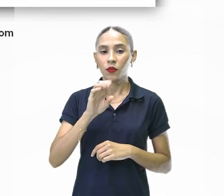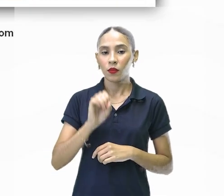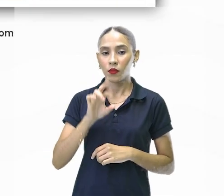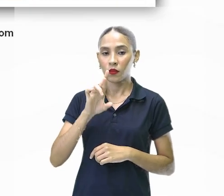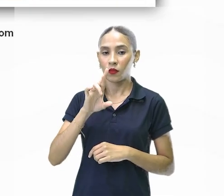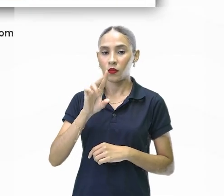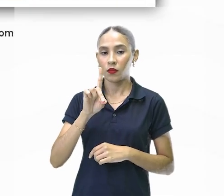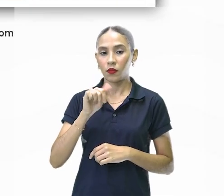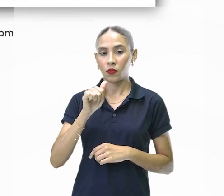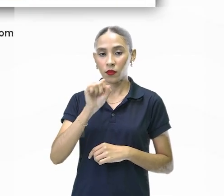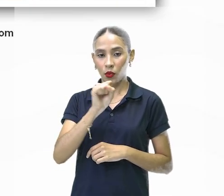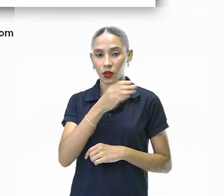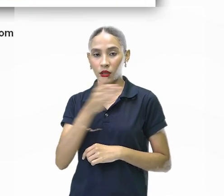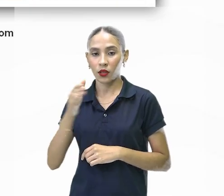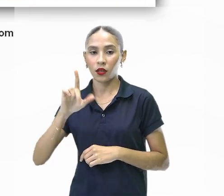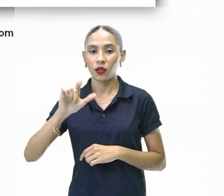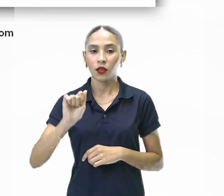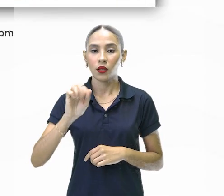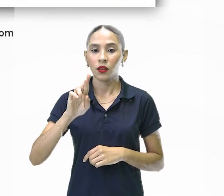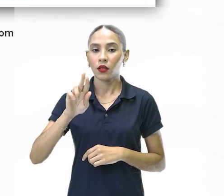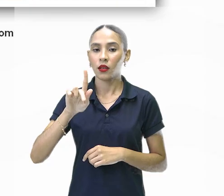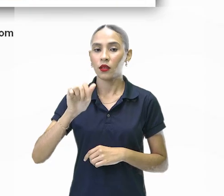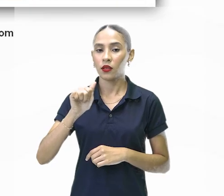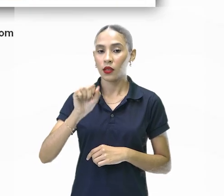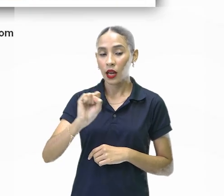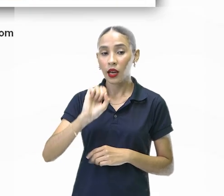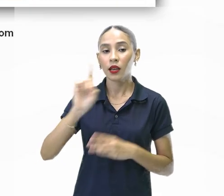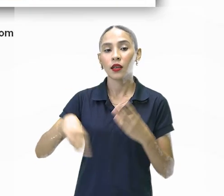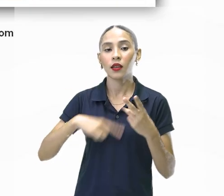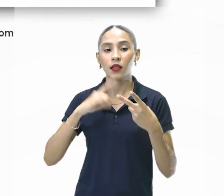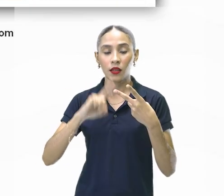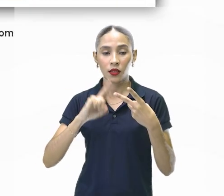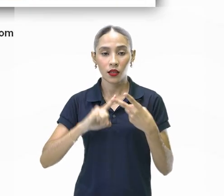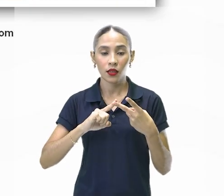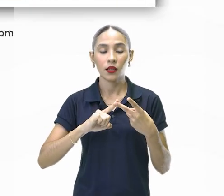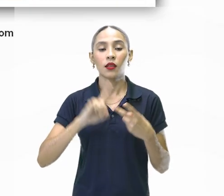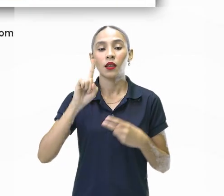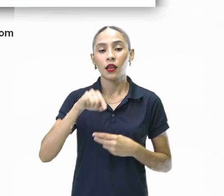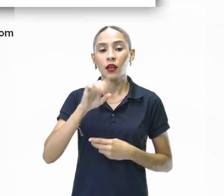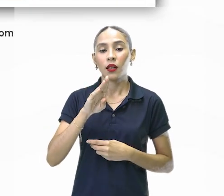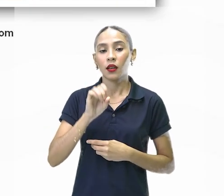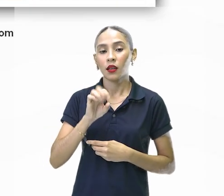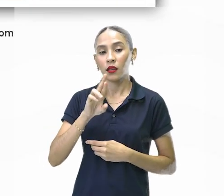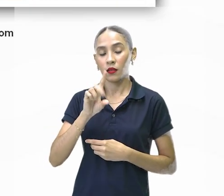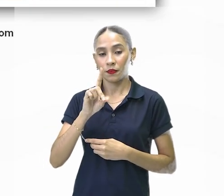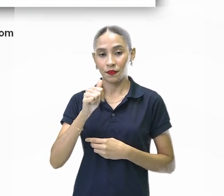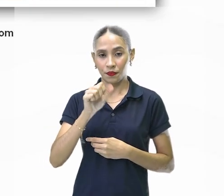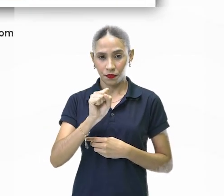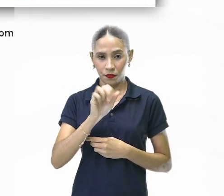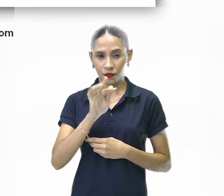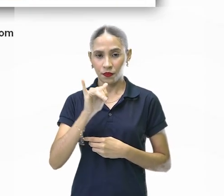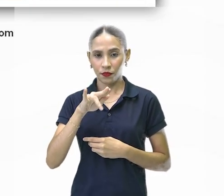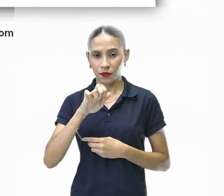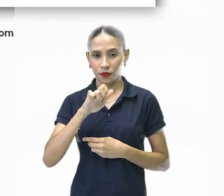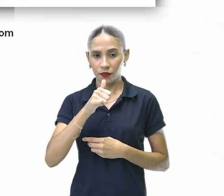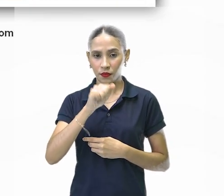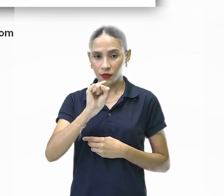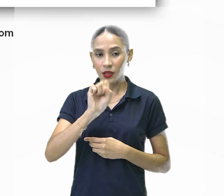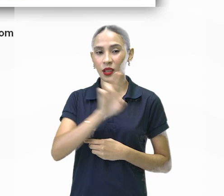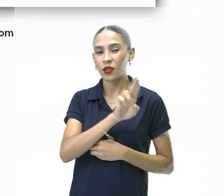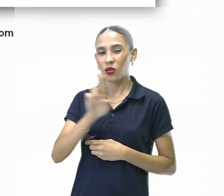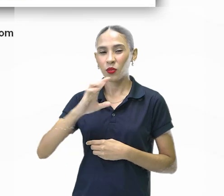largas, né, as côncavas, e lentes de bordas finas, que são as lentes convexas,